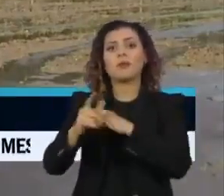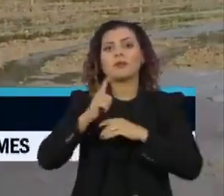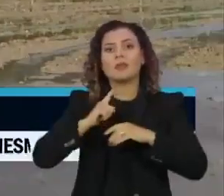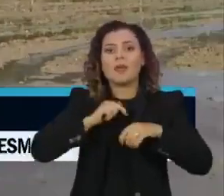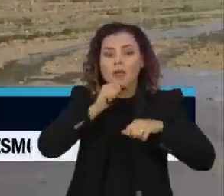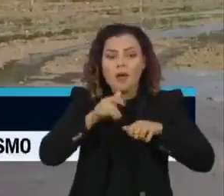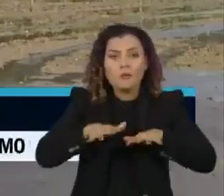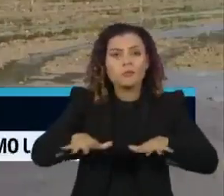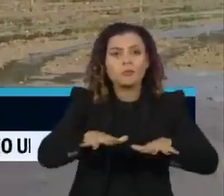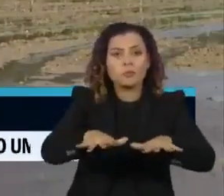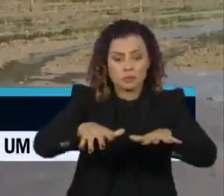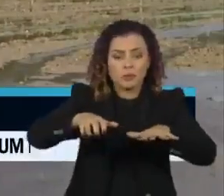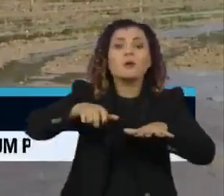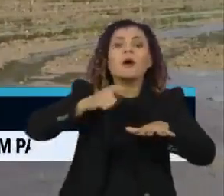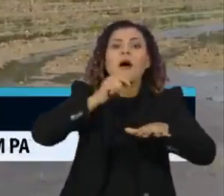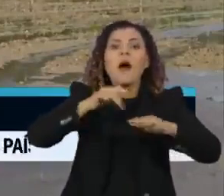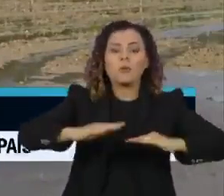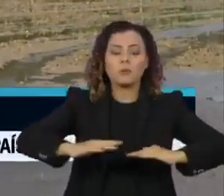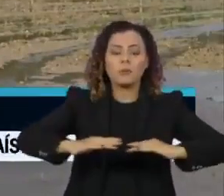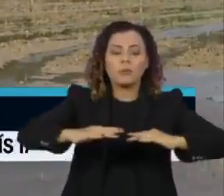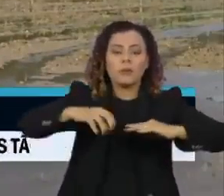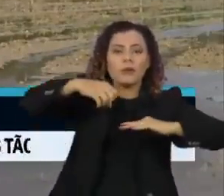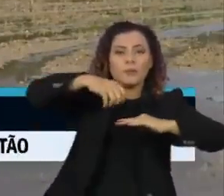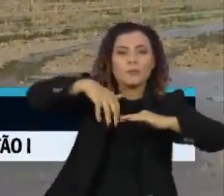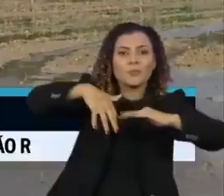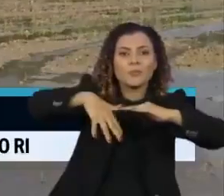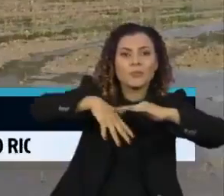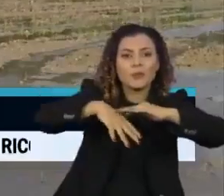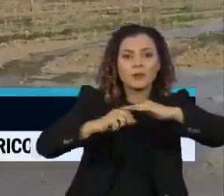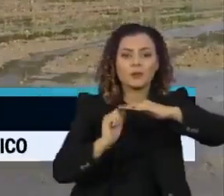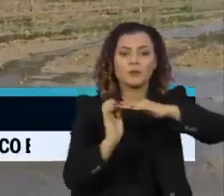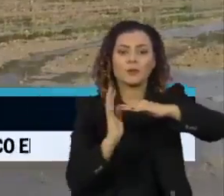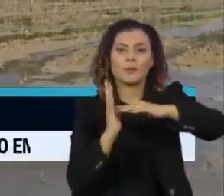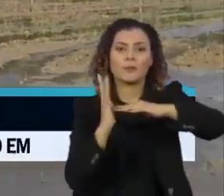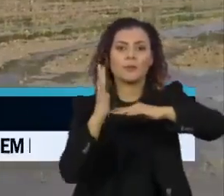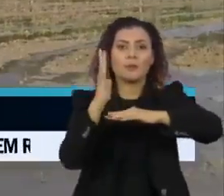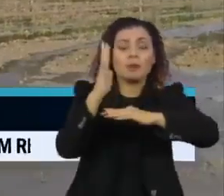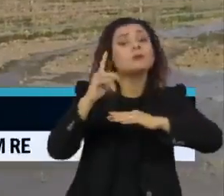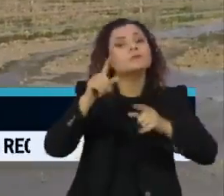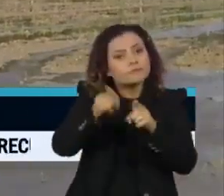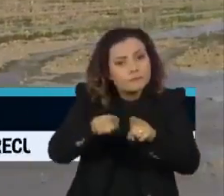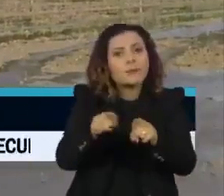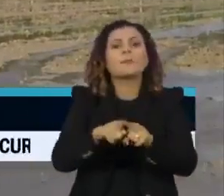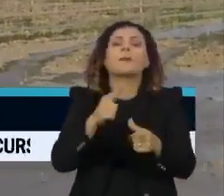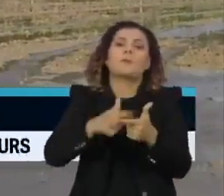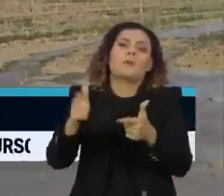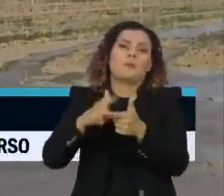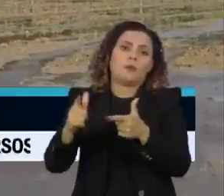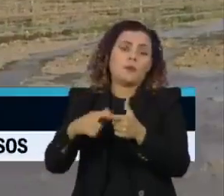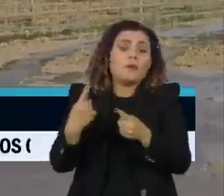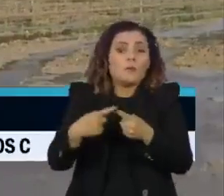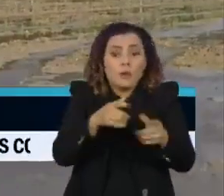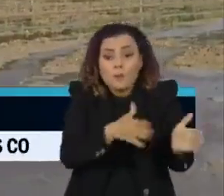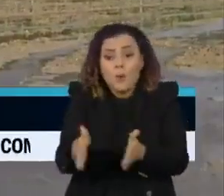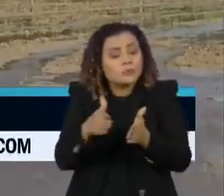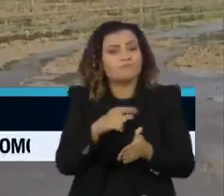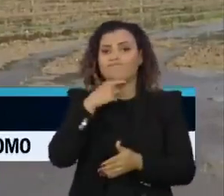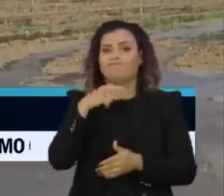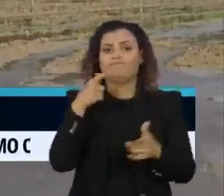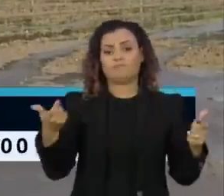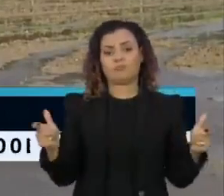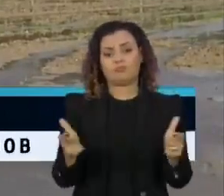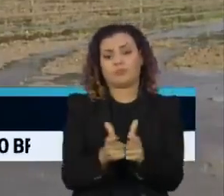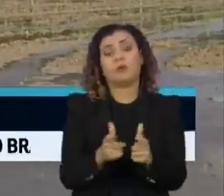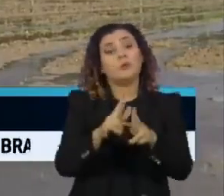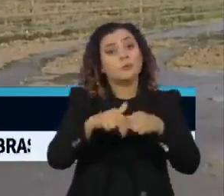contato direto com a raiz das plantas, também sente os efeitos da falta de chuvas. Com uma possível perda na produtividade, o brasileiro